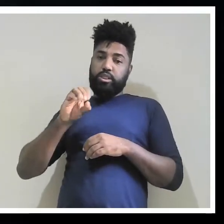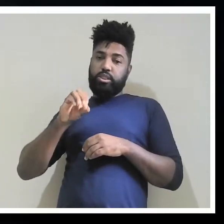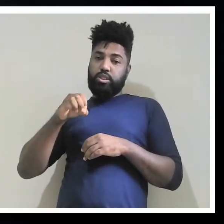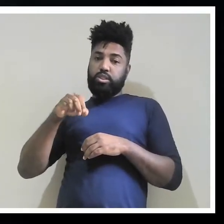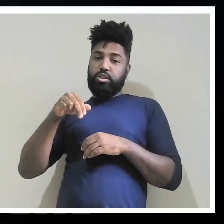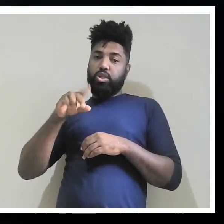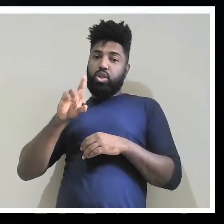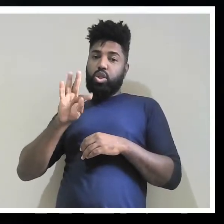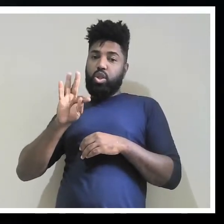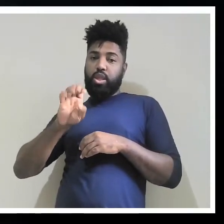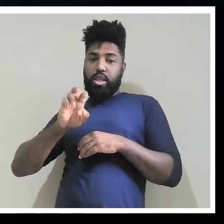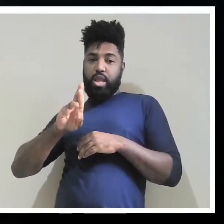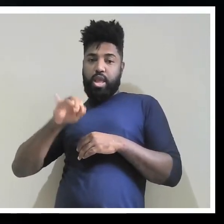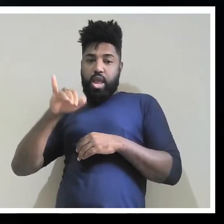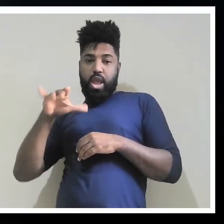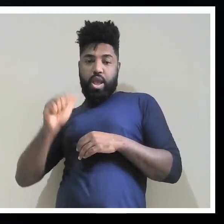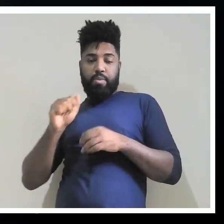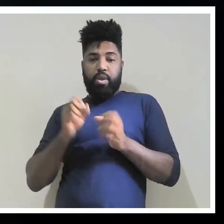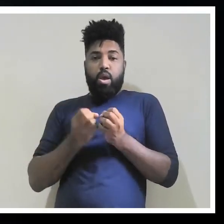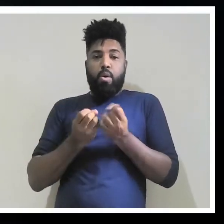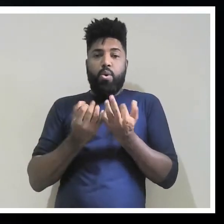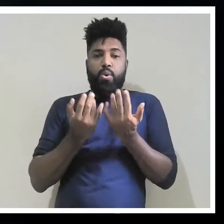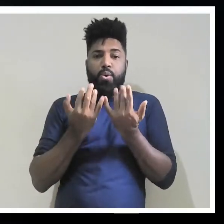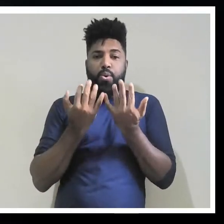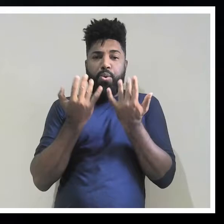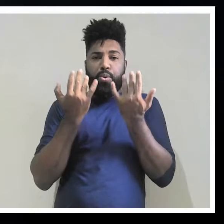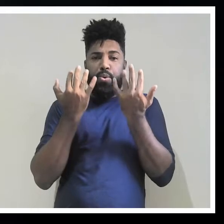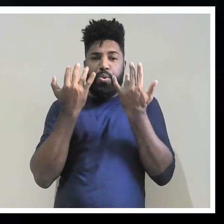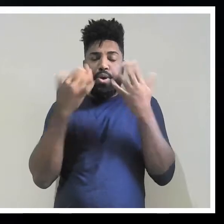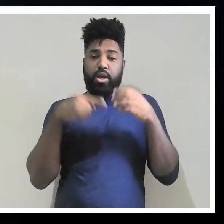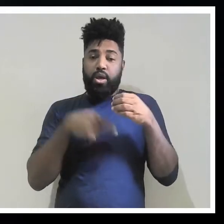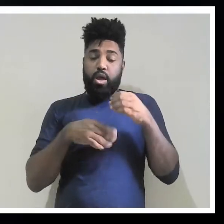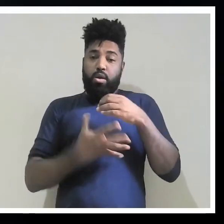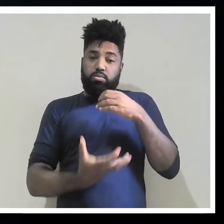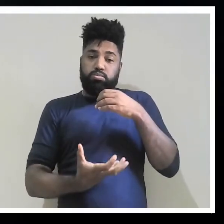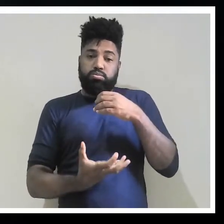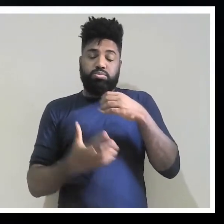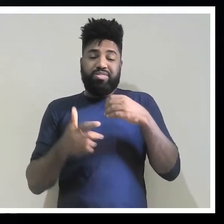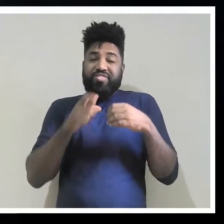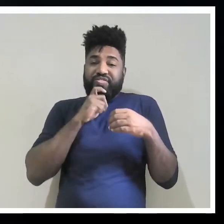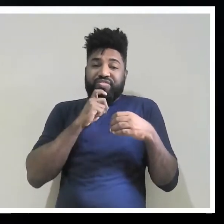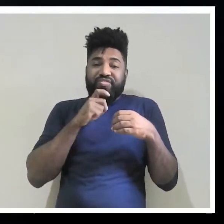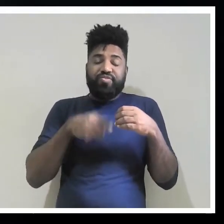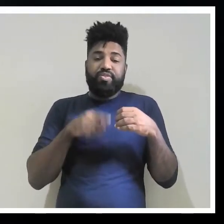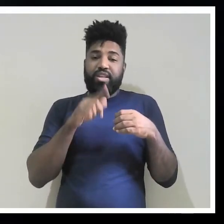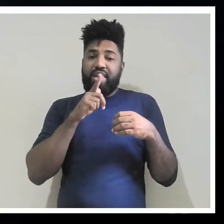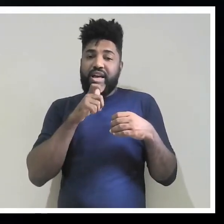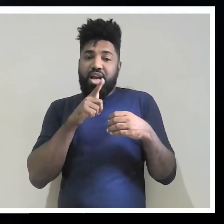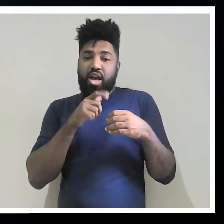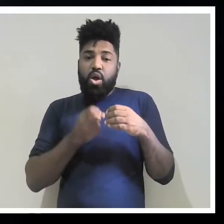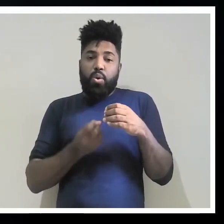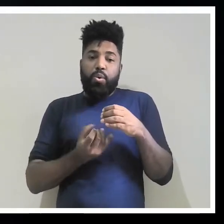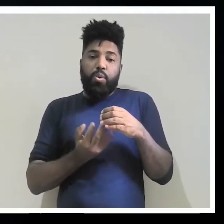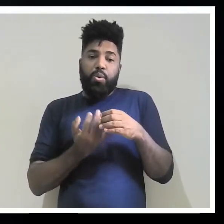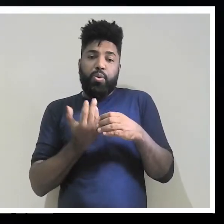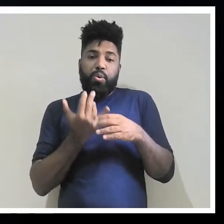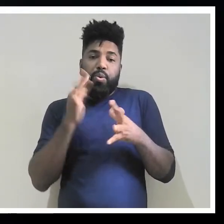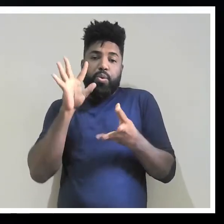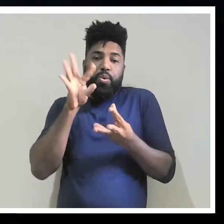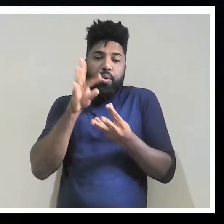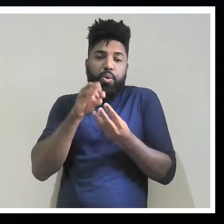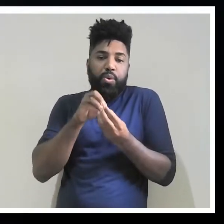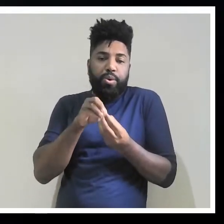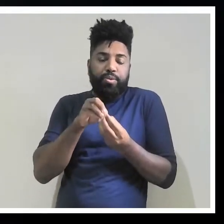essa nuvem que se forma aí. E, na verdade, é porque o balão esfriou bastante e o vapor de água começou a condensar. Depois disso, nós